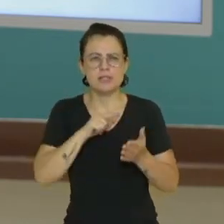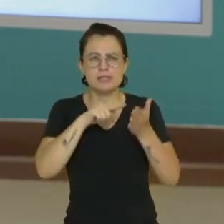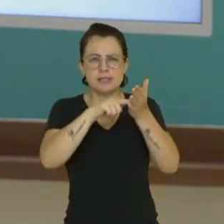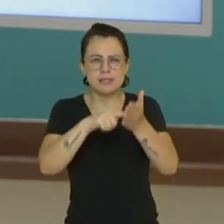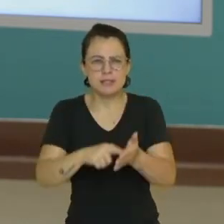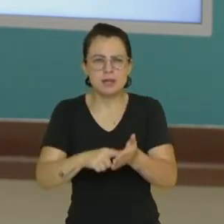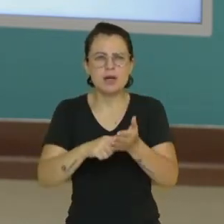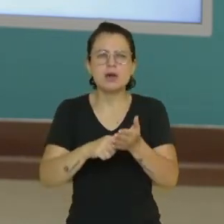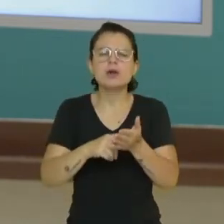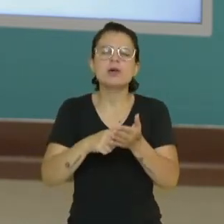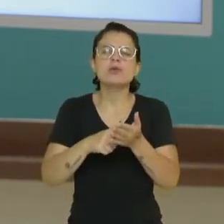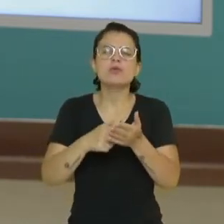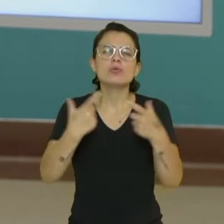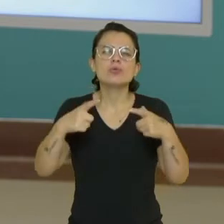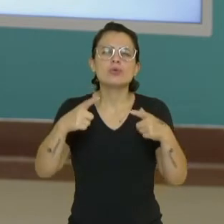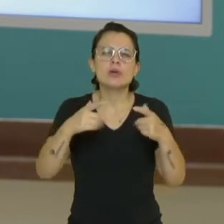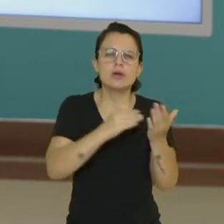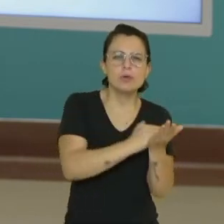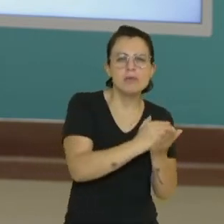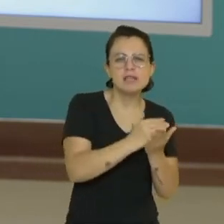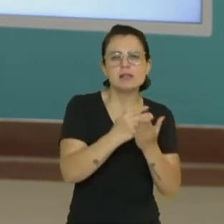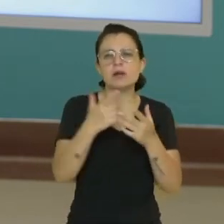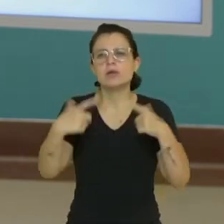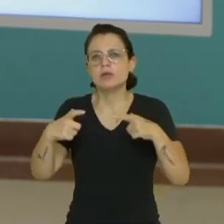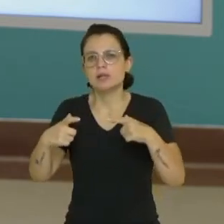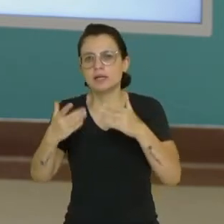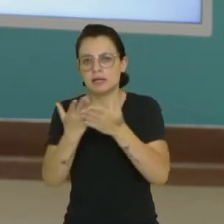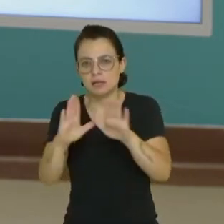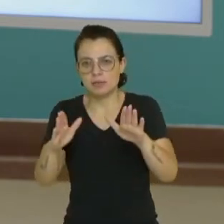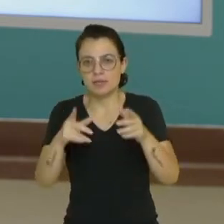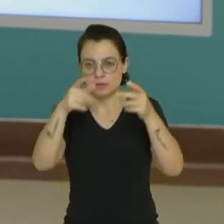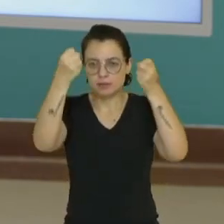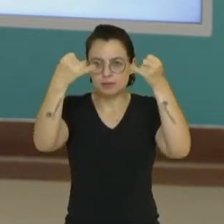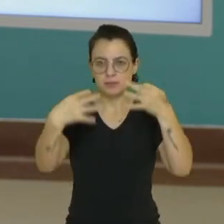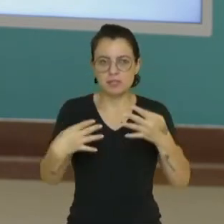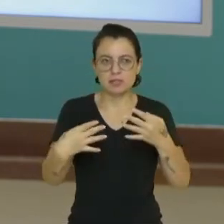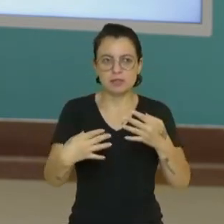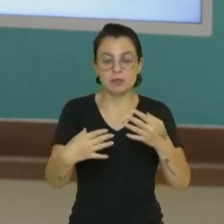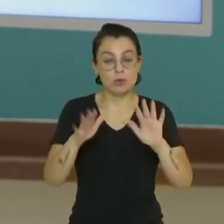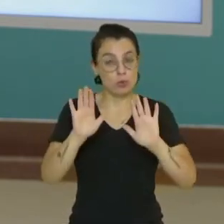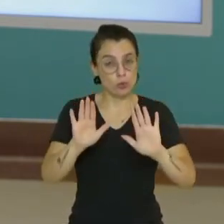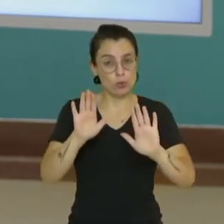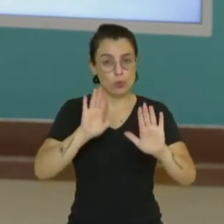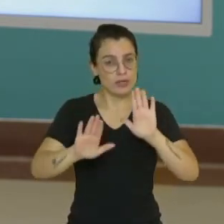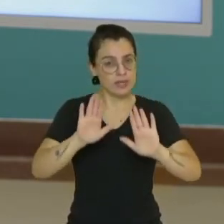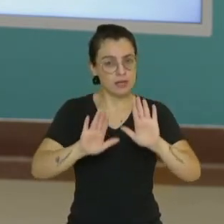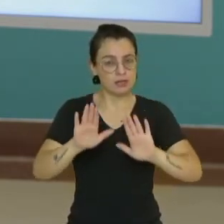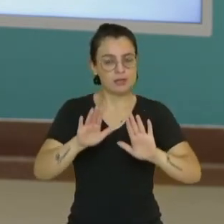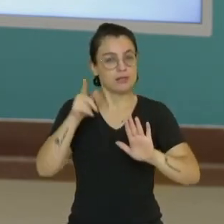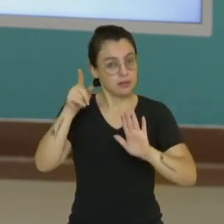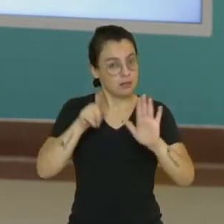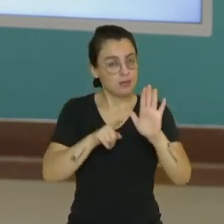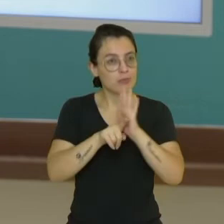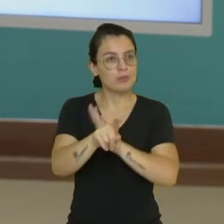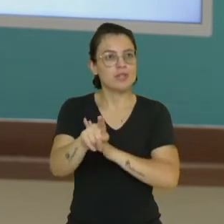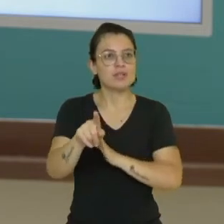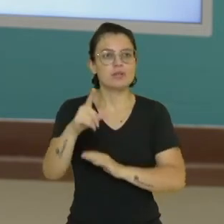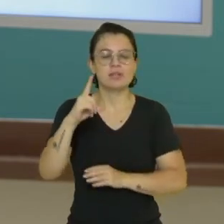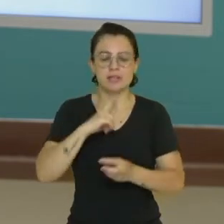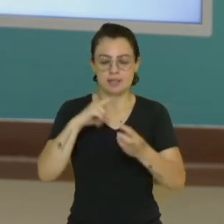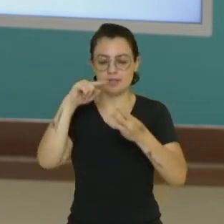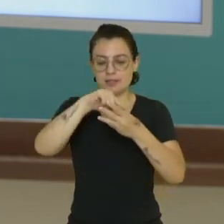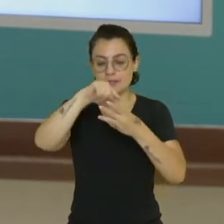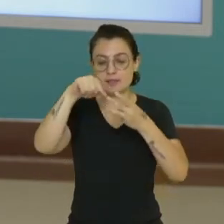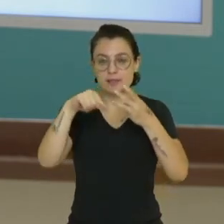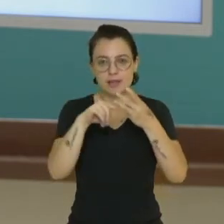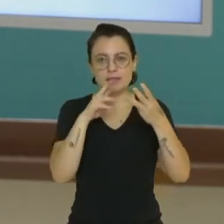indicar com precisão onde ela começa e onde ela termina? Explica. Cuidado! Essa pergunta tem 3